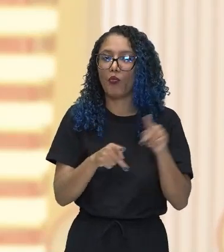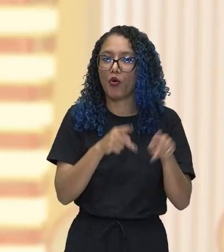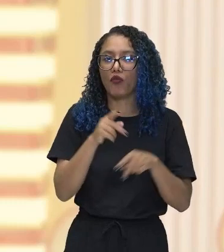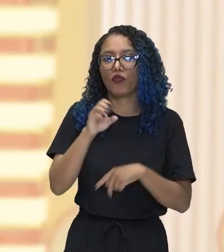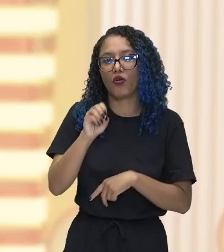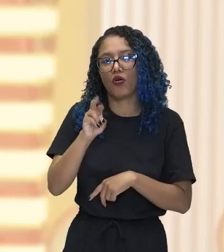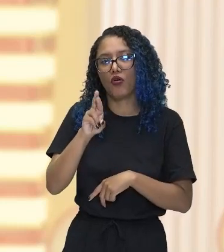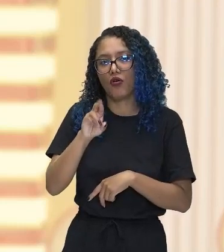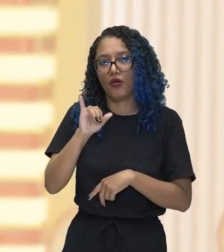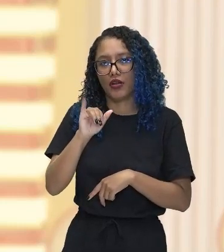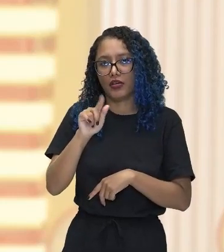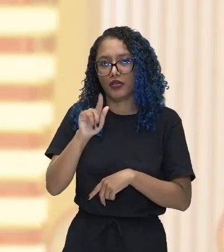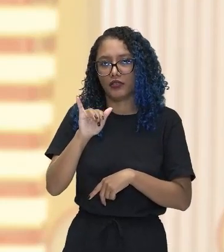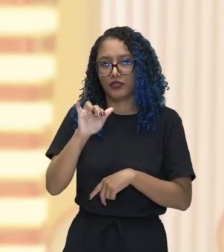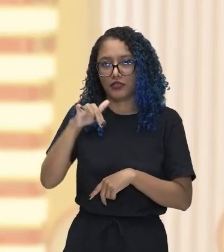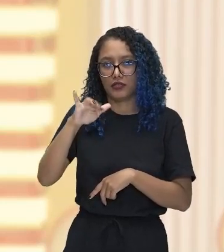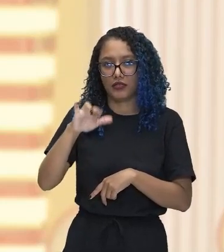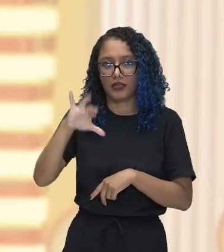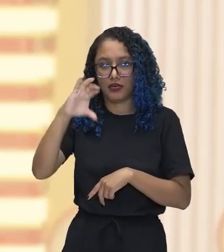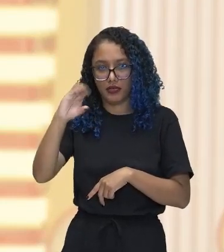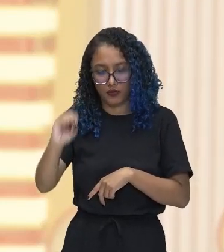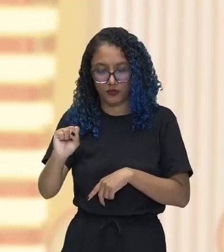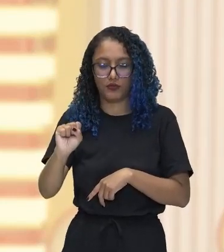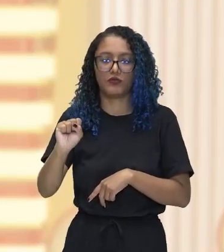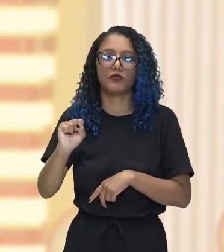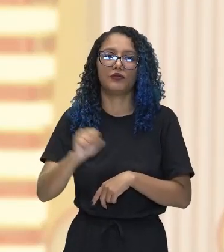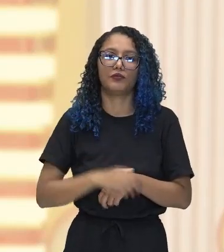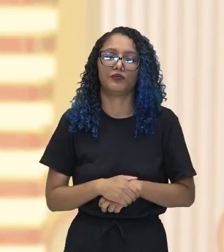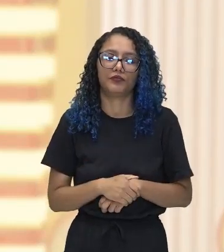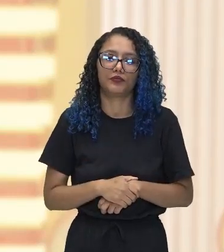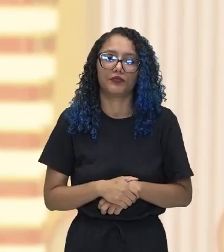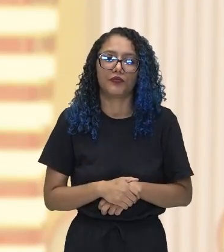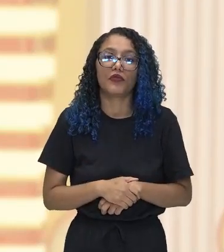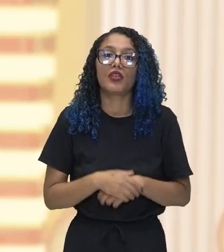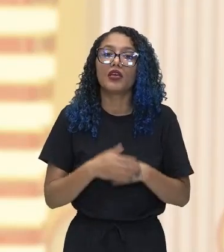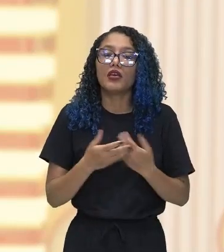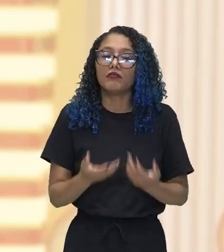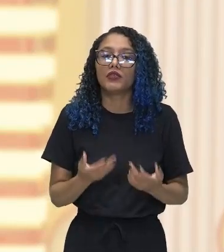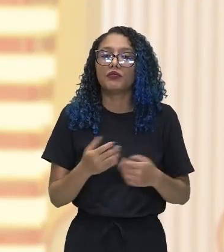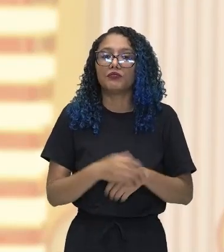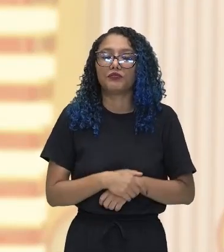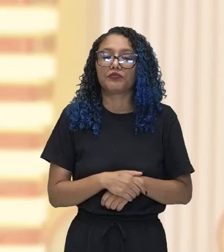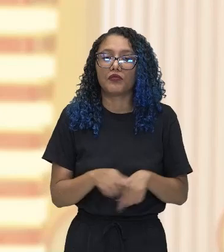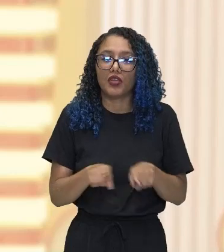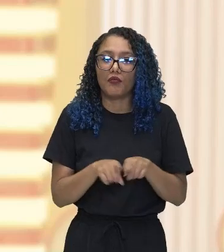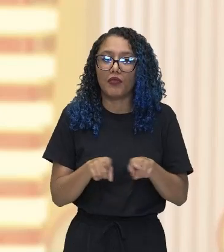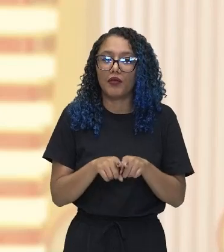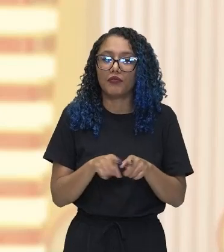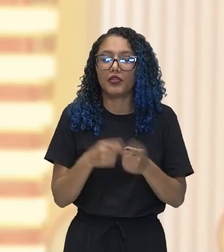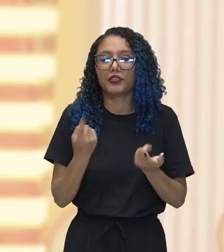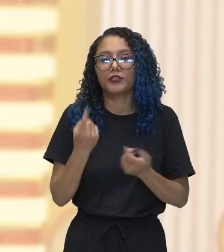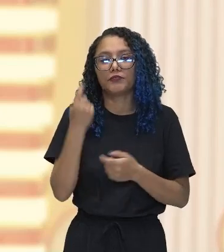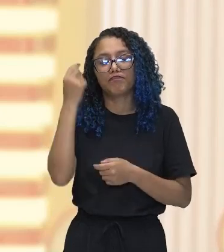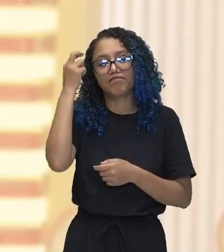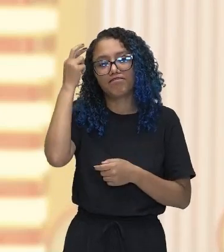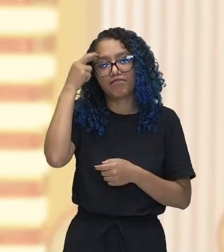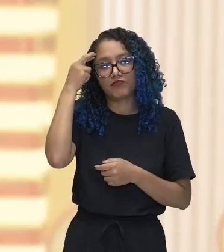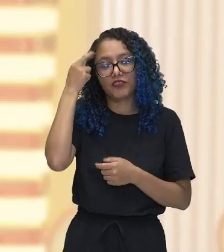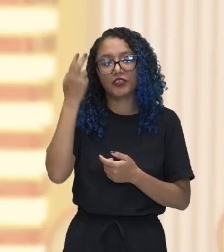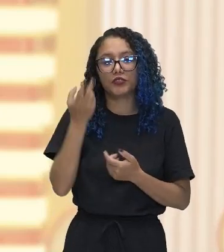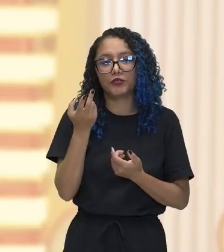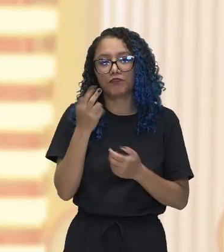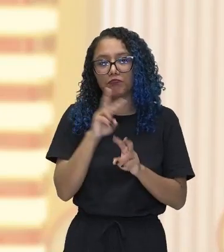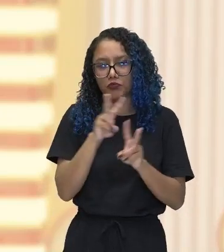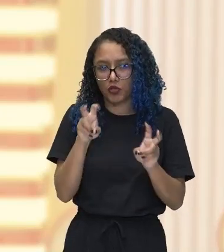Então, para a gente refletir também sobre esse tipo de violência então no campo, trouxe para vocês aí, né, o assassinato do